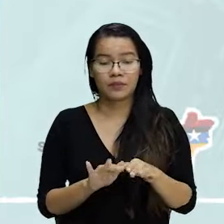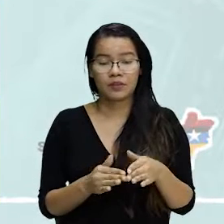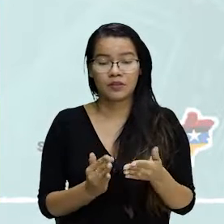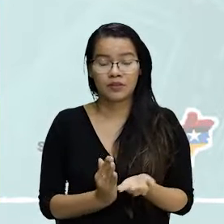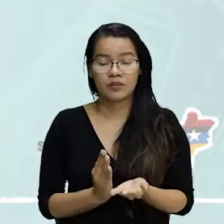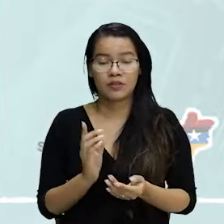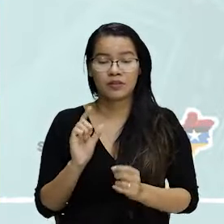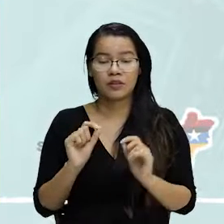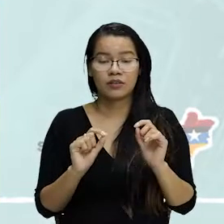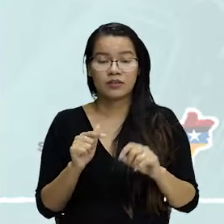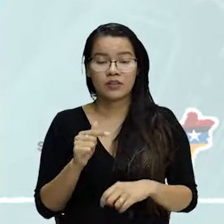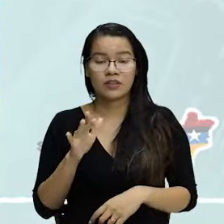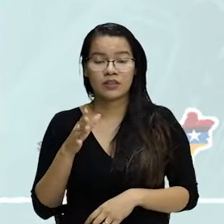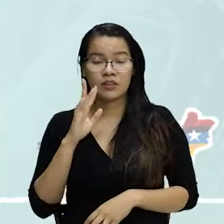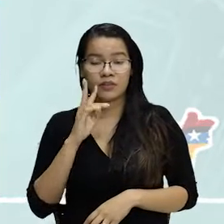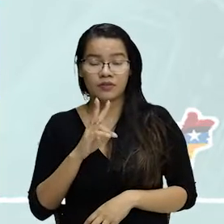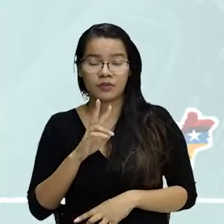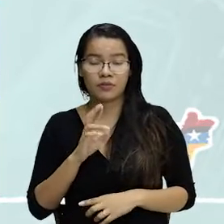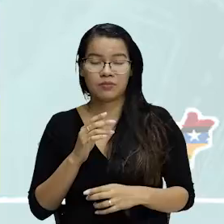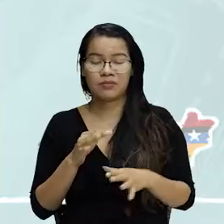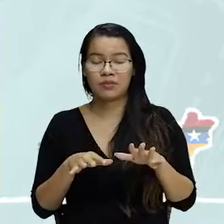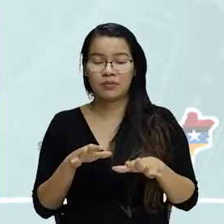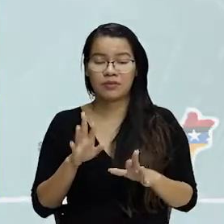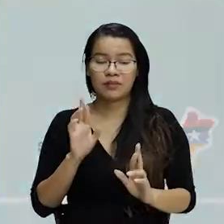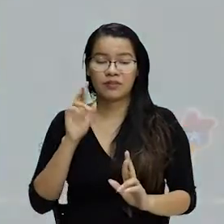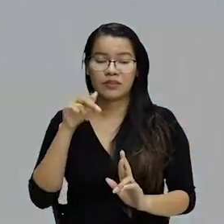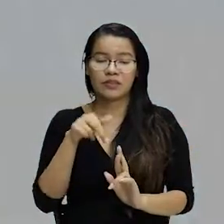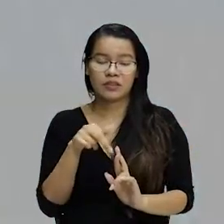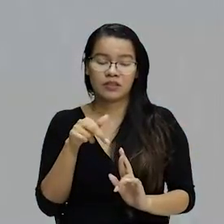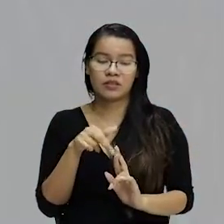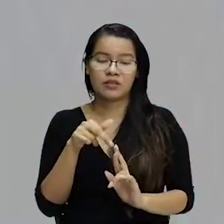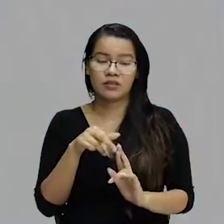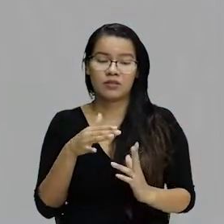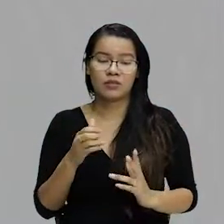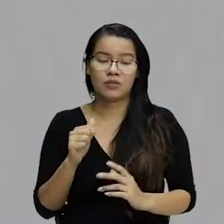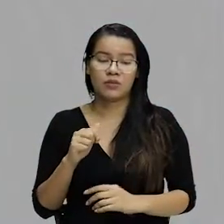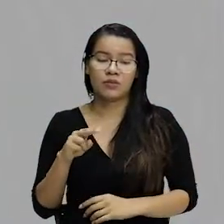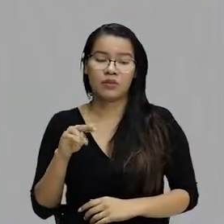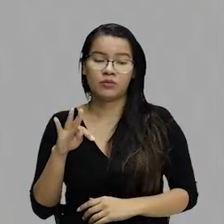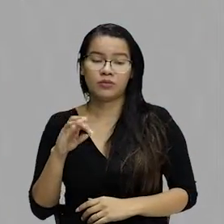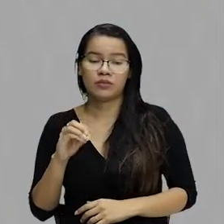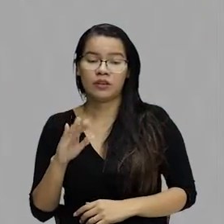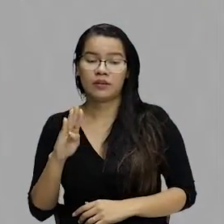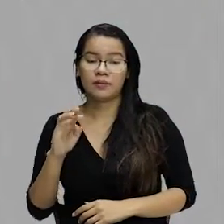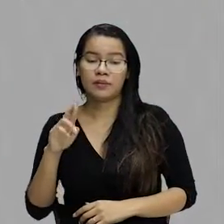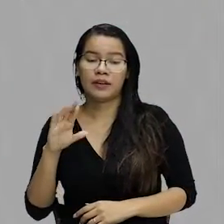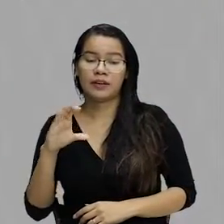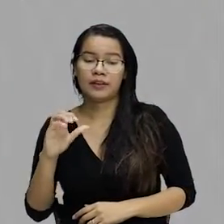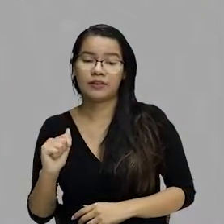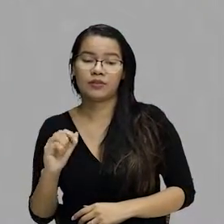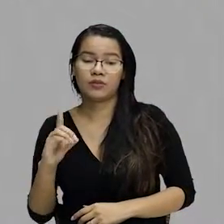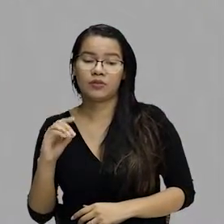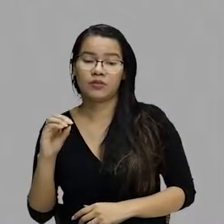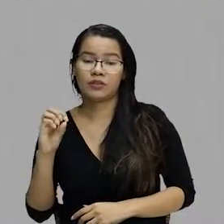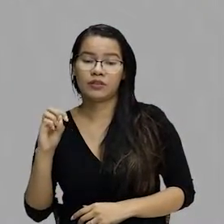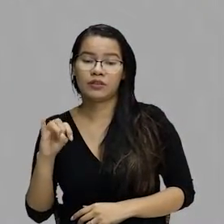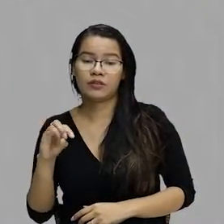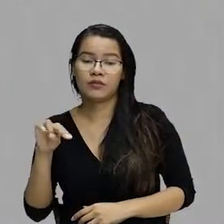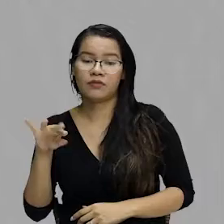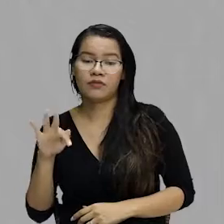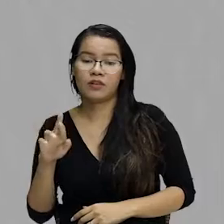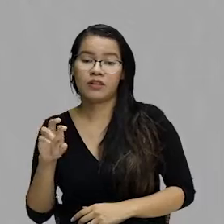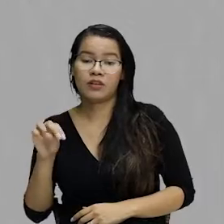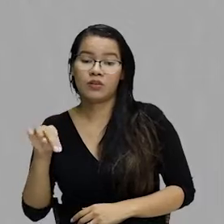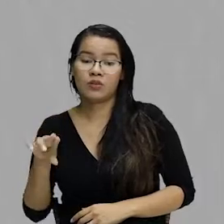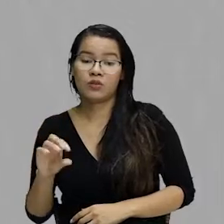menos referência na aula de literatura, O Alto da Barca do Inferno. Vocês sabiam que O Alto da Barca do Inferno é um livro de comédia? Não é